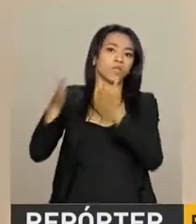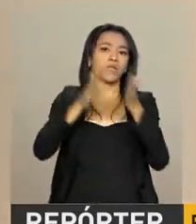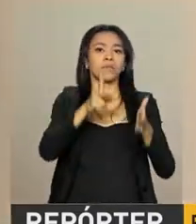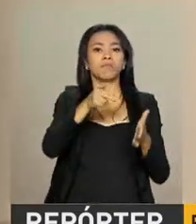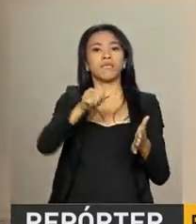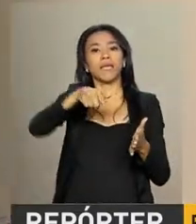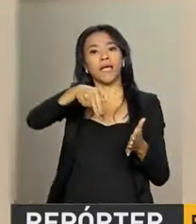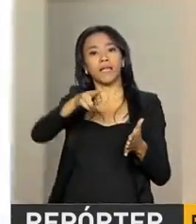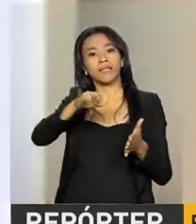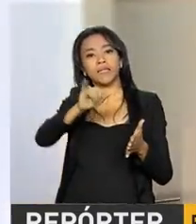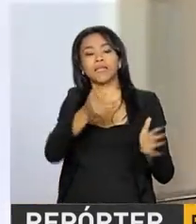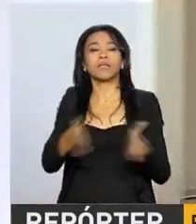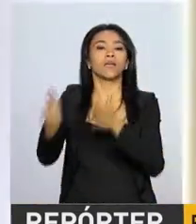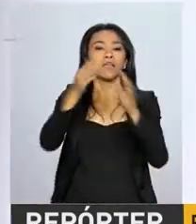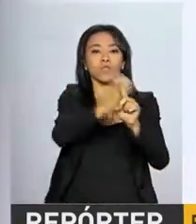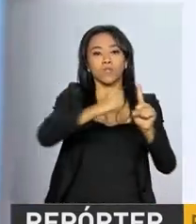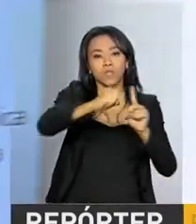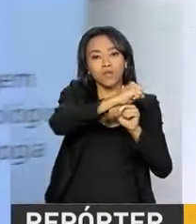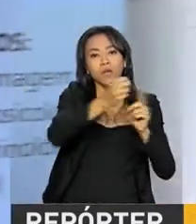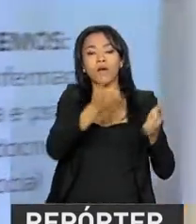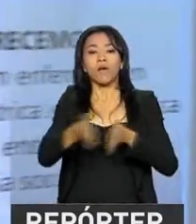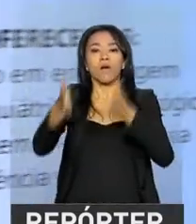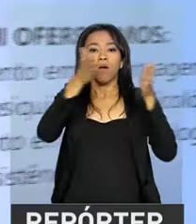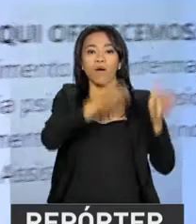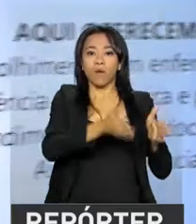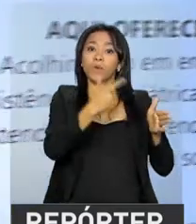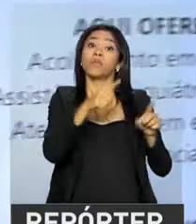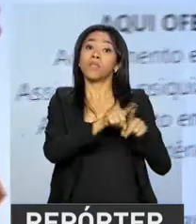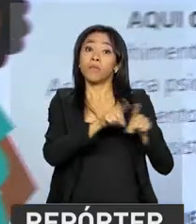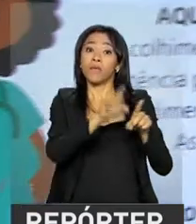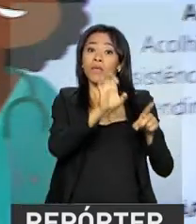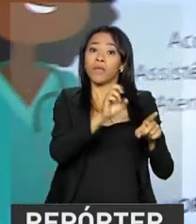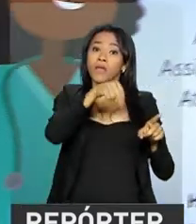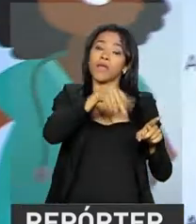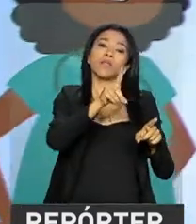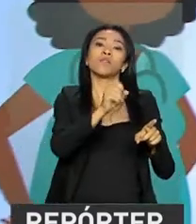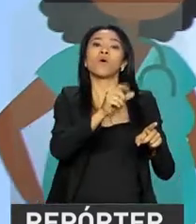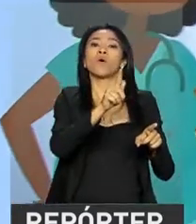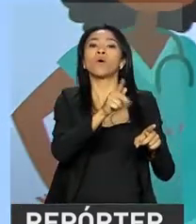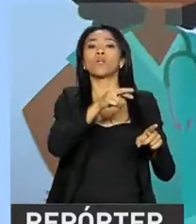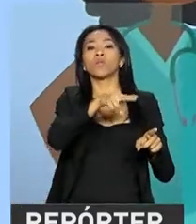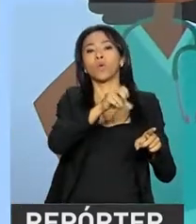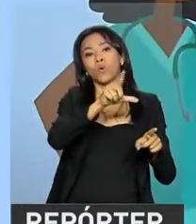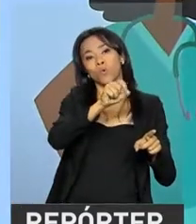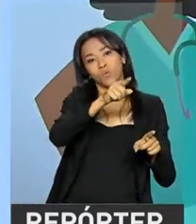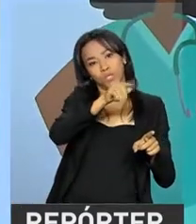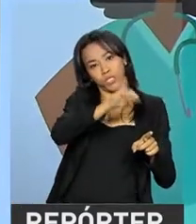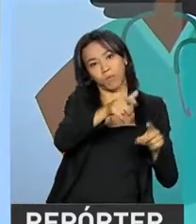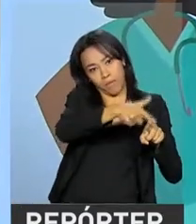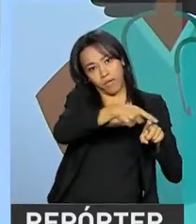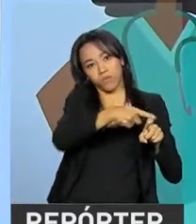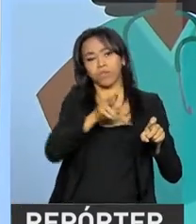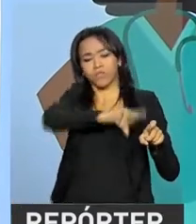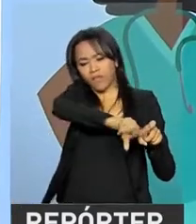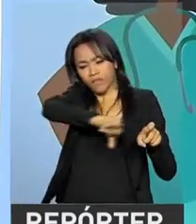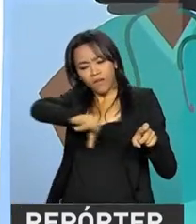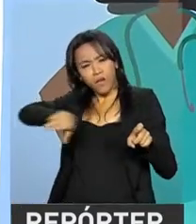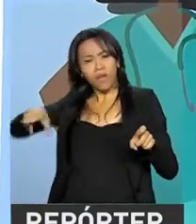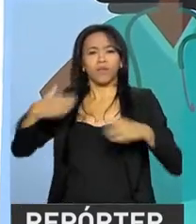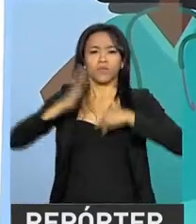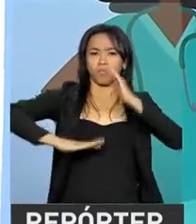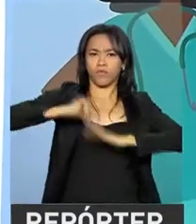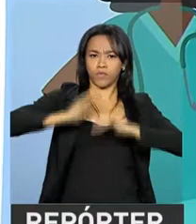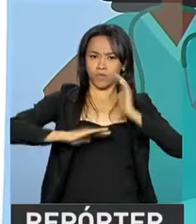assistência social endocrinologia o espaço conta com sete profissionais de saúde entre médicos técnicos enfermeiros